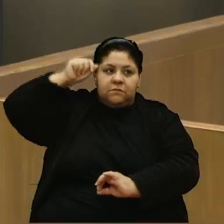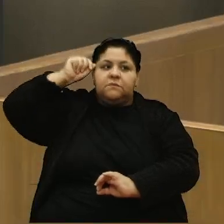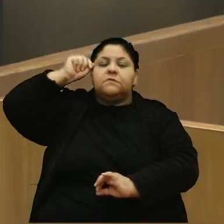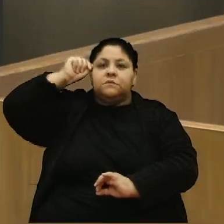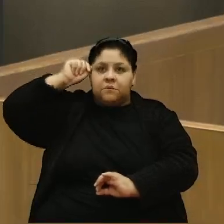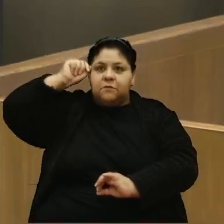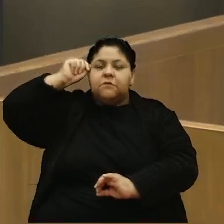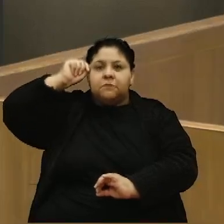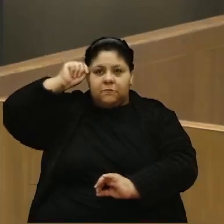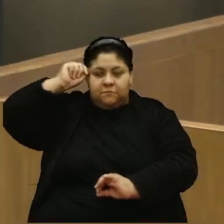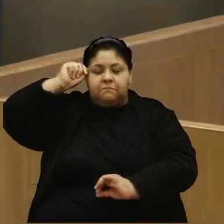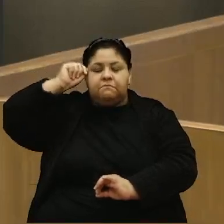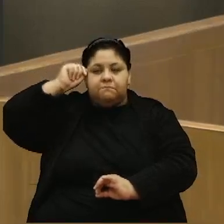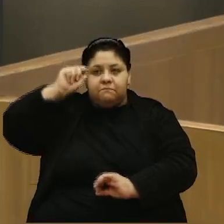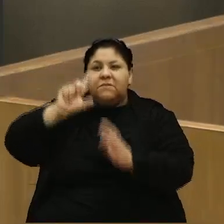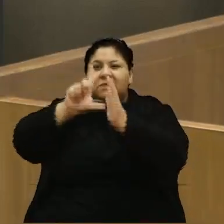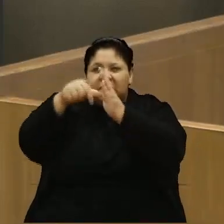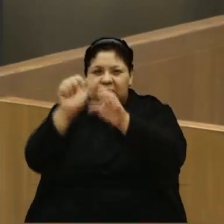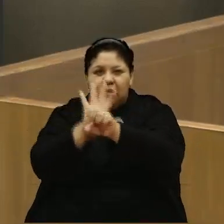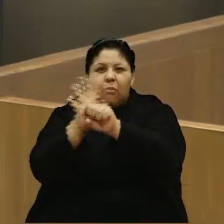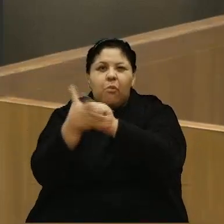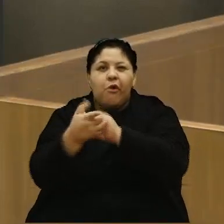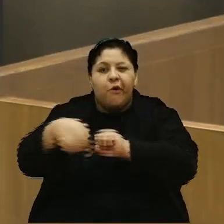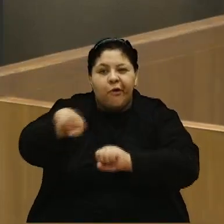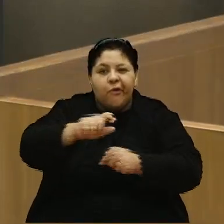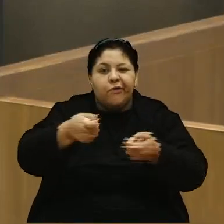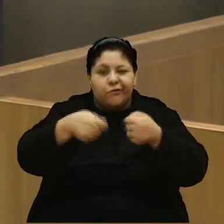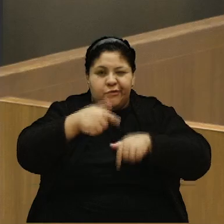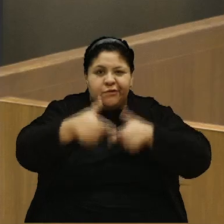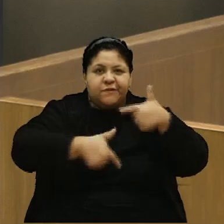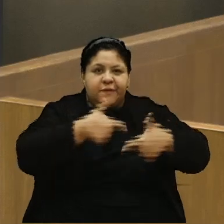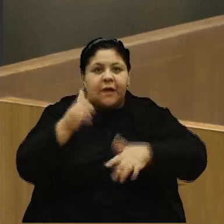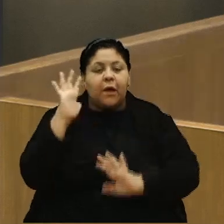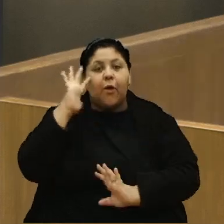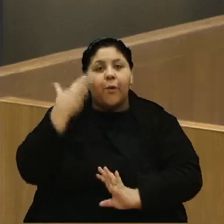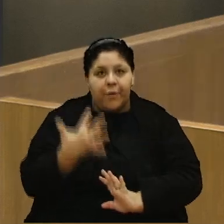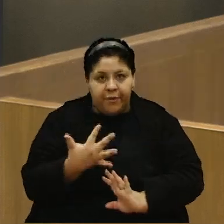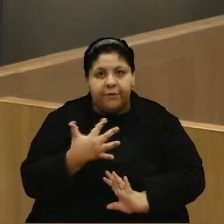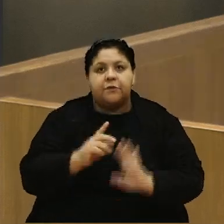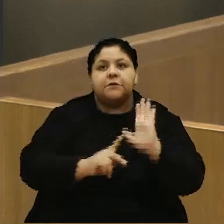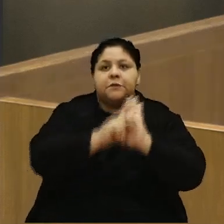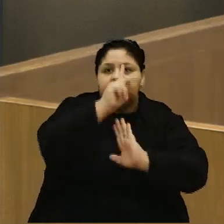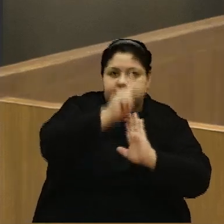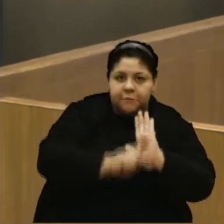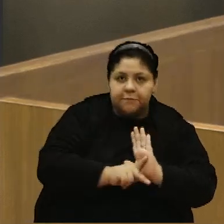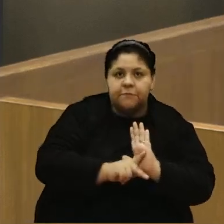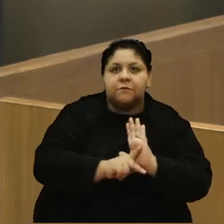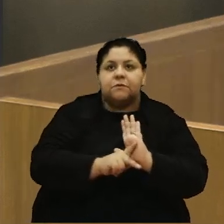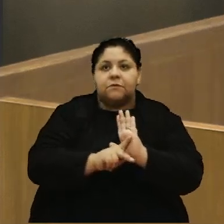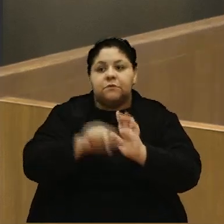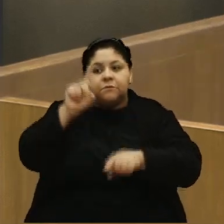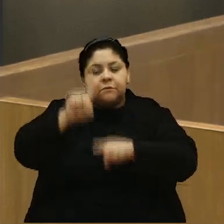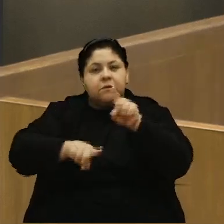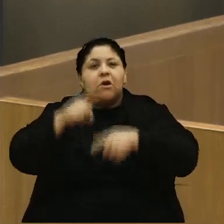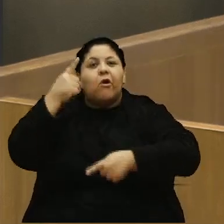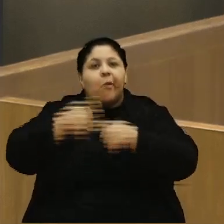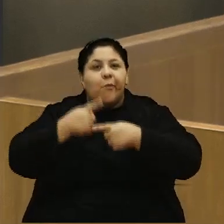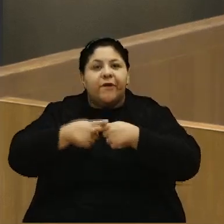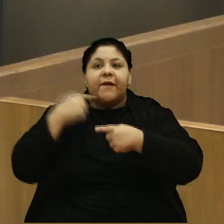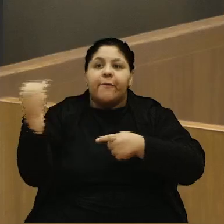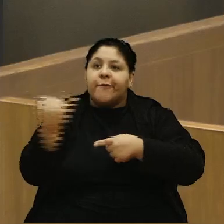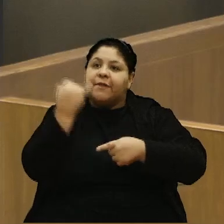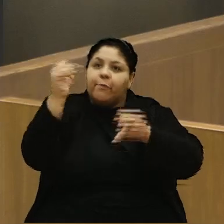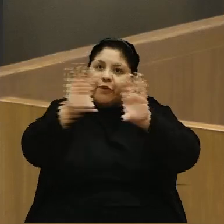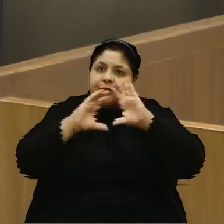a pandemia. Então, a gente precisa desses serviços acontecendo, desses projetos, dessas atividades, porque são importantes